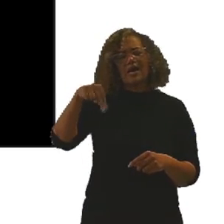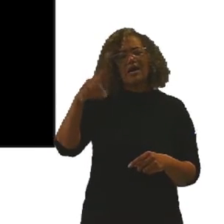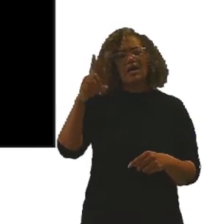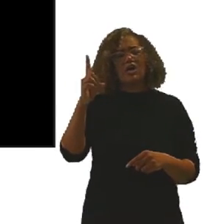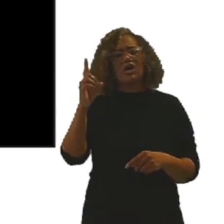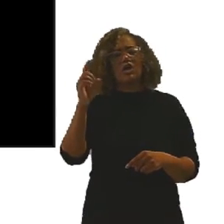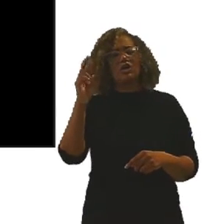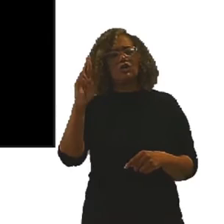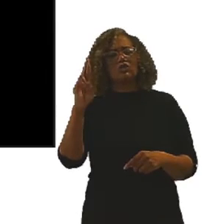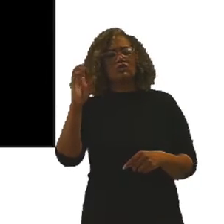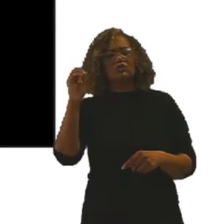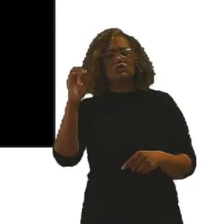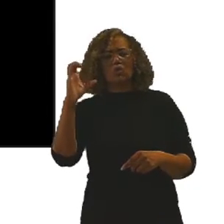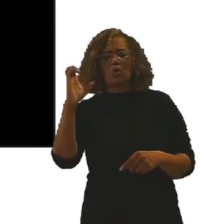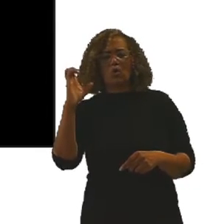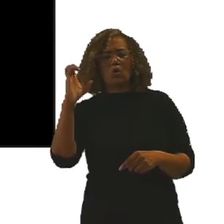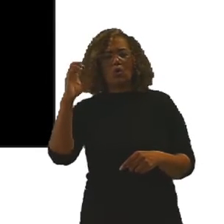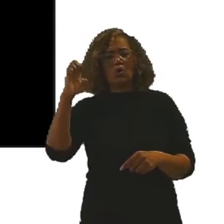construção